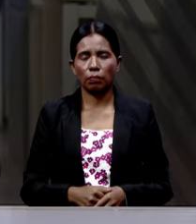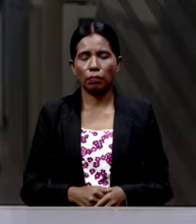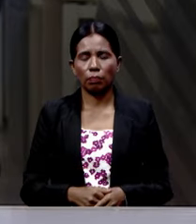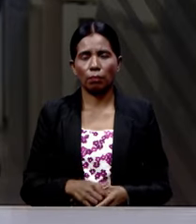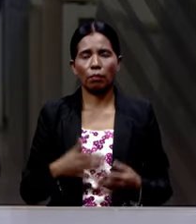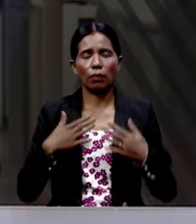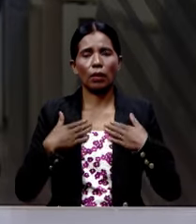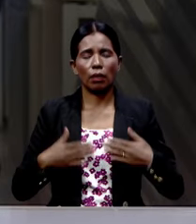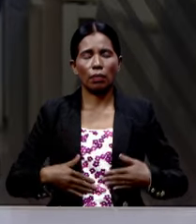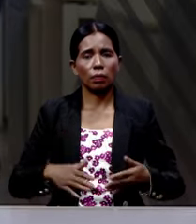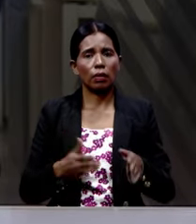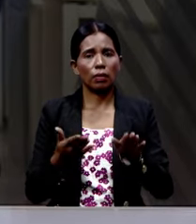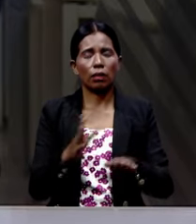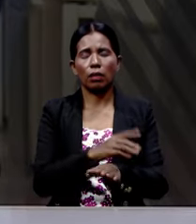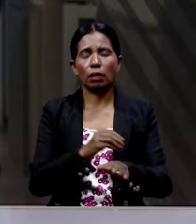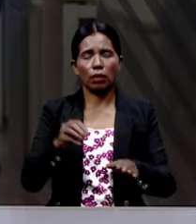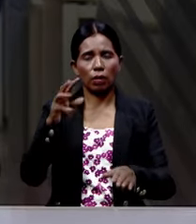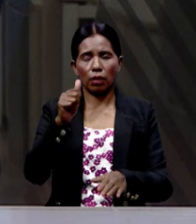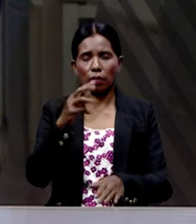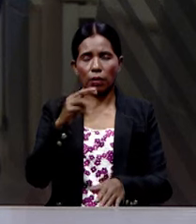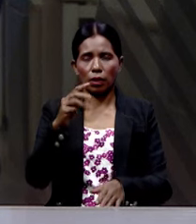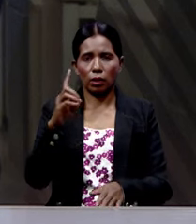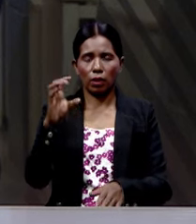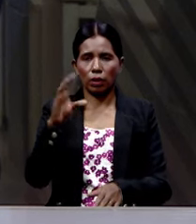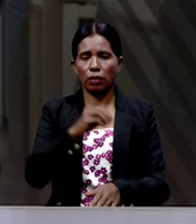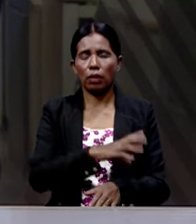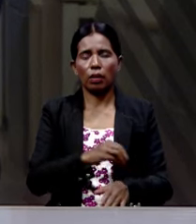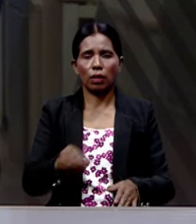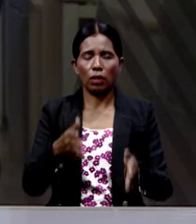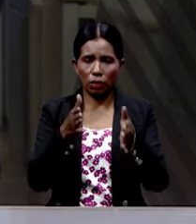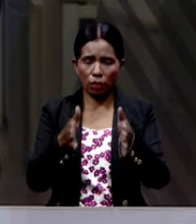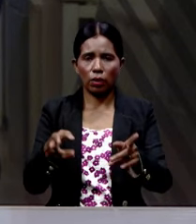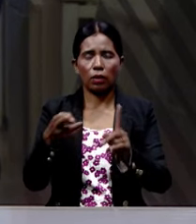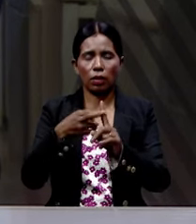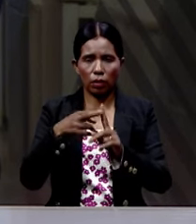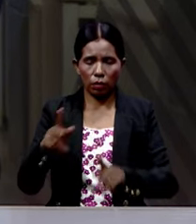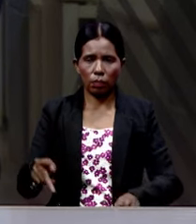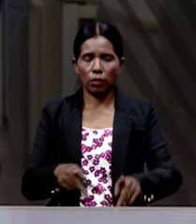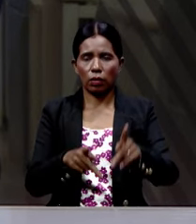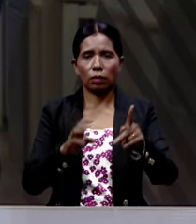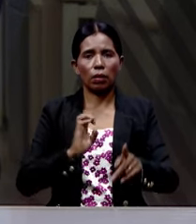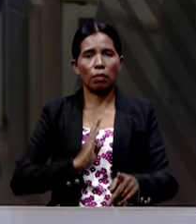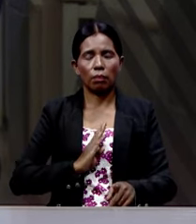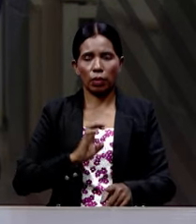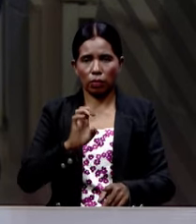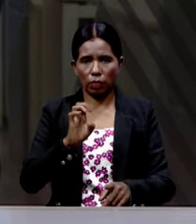Matebian Ministru Justisa Amandio de sa Benevides halot ona iha Semitériu Públiku Bekussi.